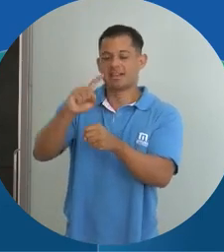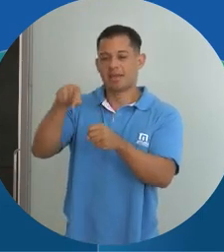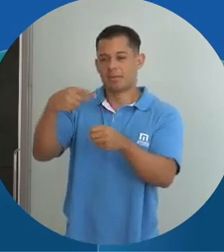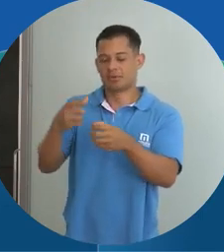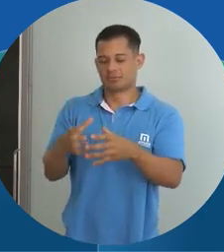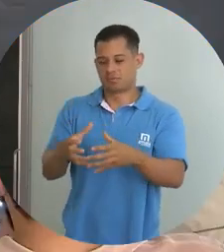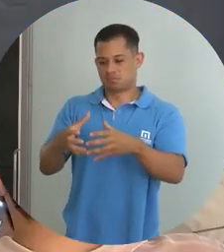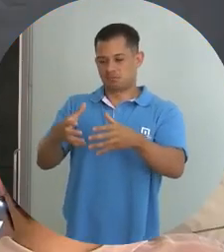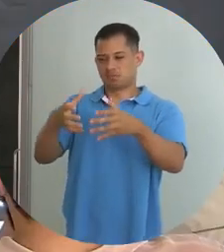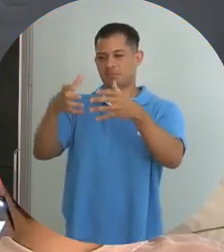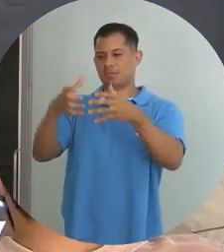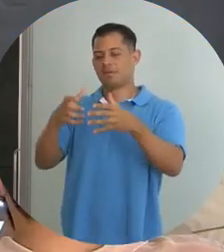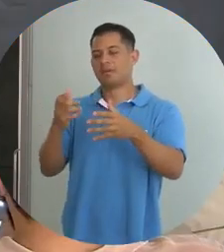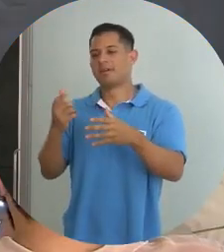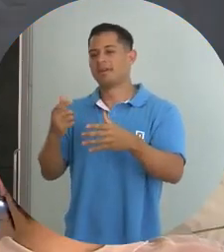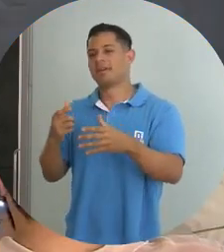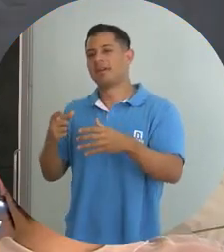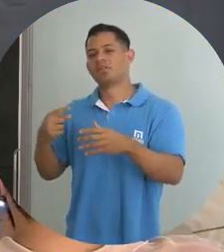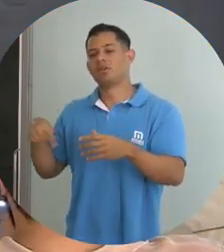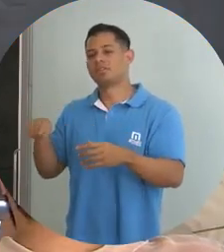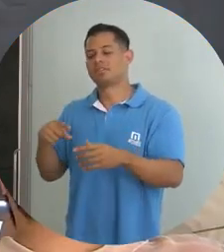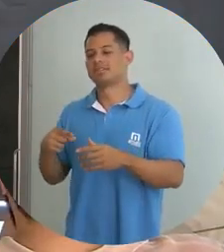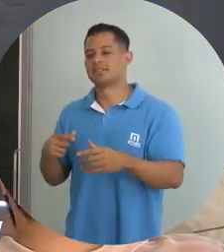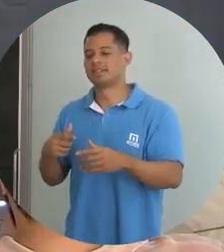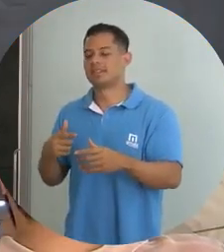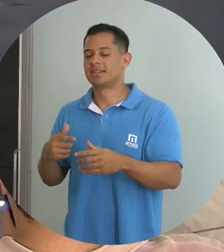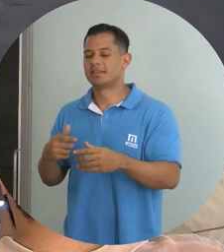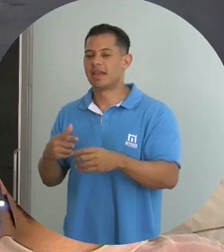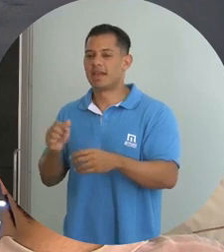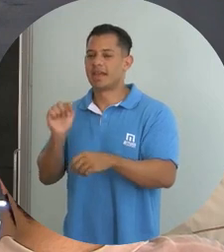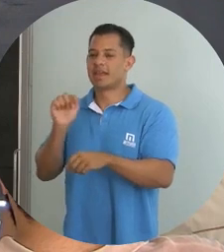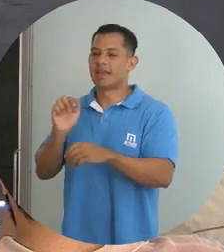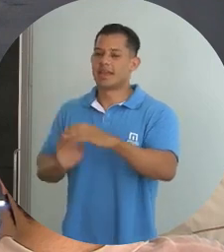foi carregada normalmente e a gente não teve interrupção